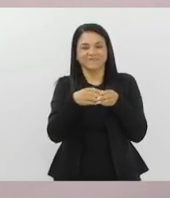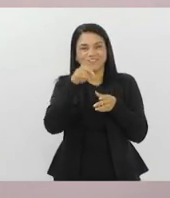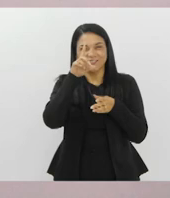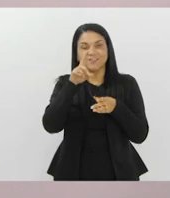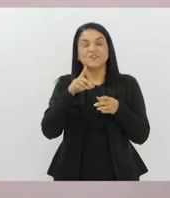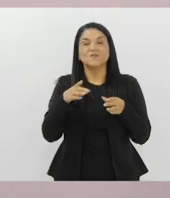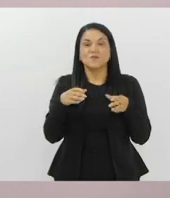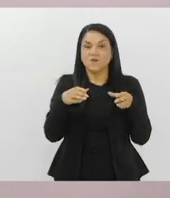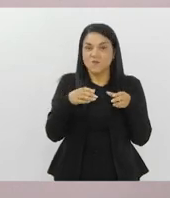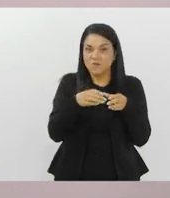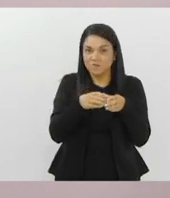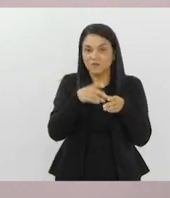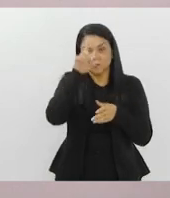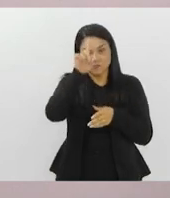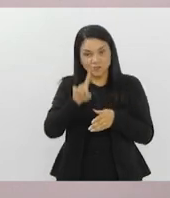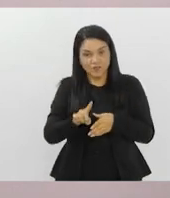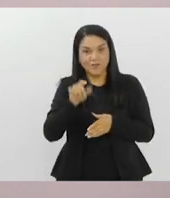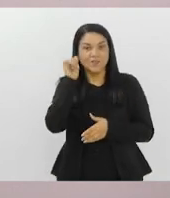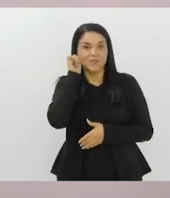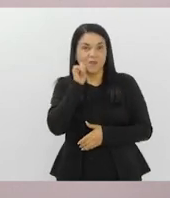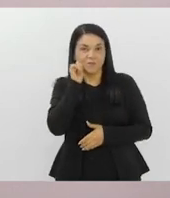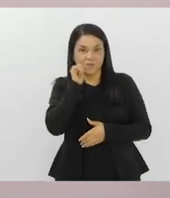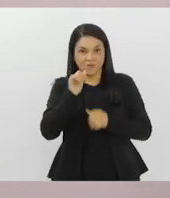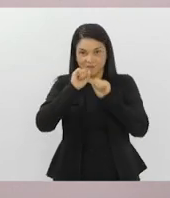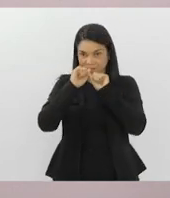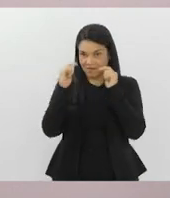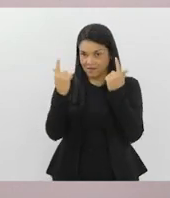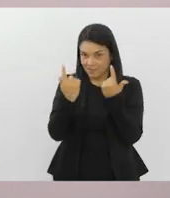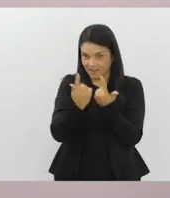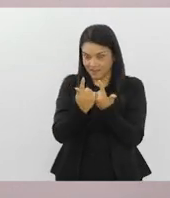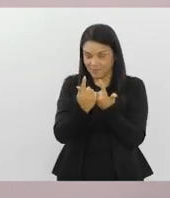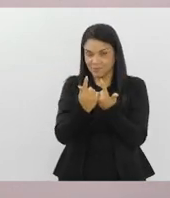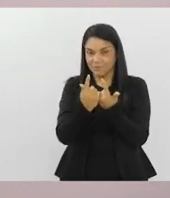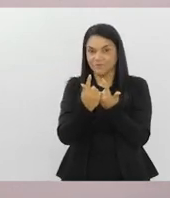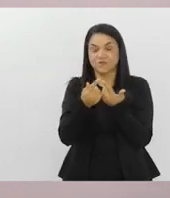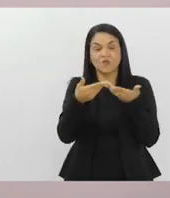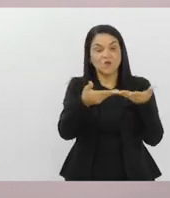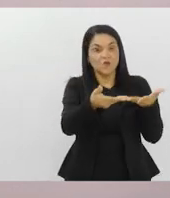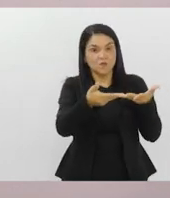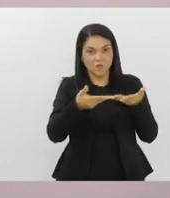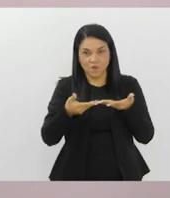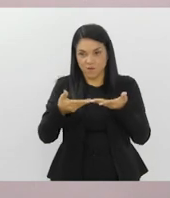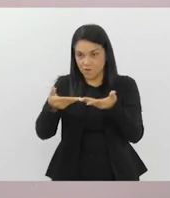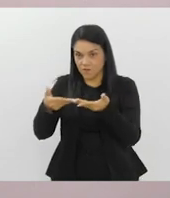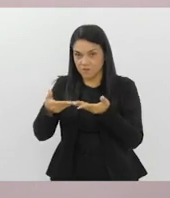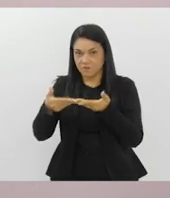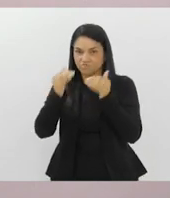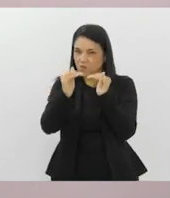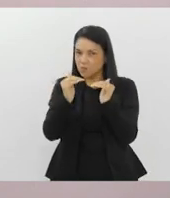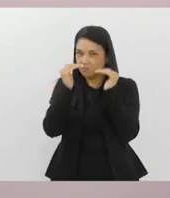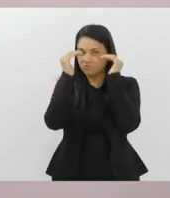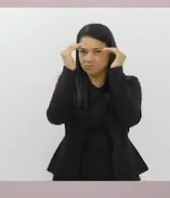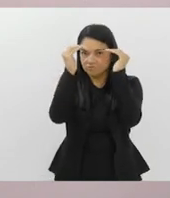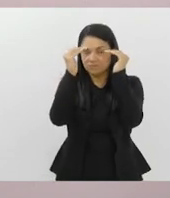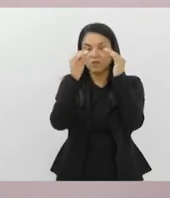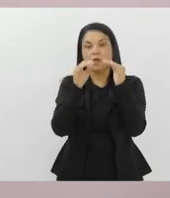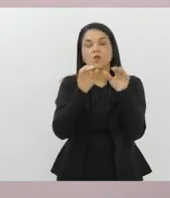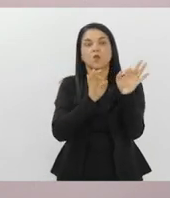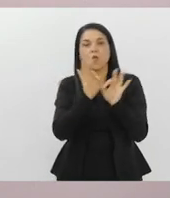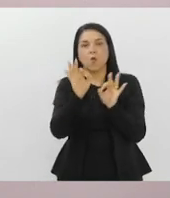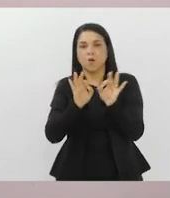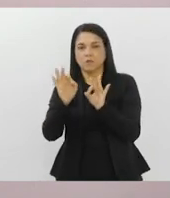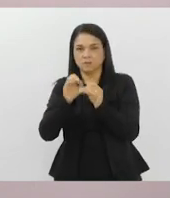Comissão de Defesa dos Direitos da Mulher da ALERJ, convida aqui todas as autoridades e organizações da sociedade